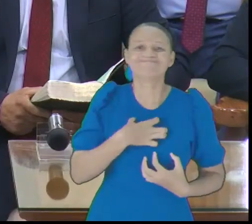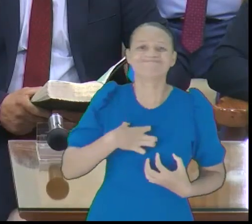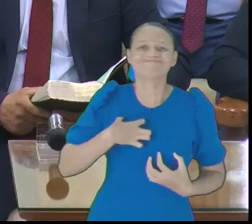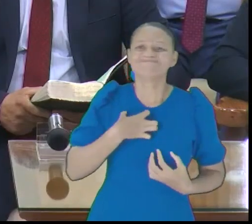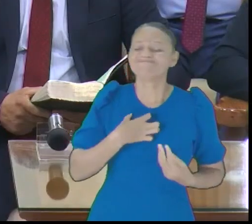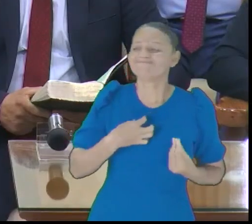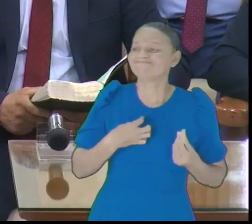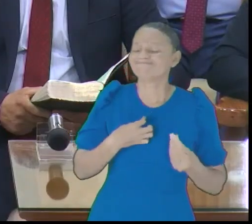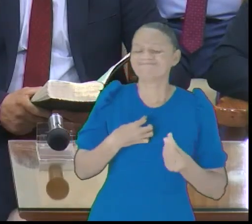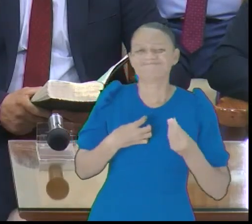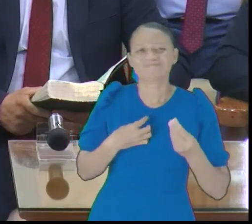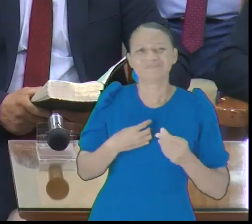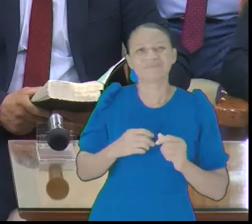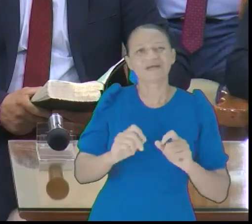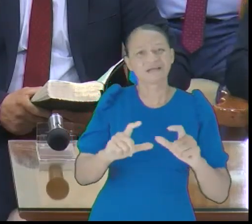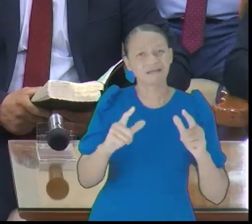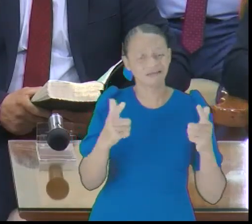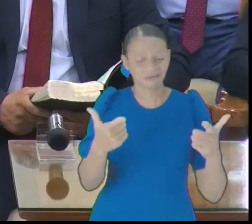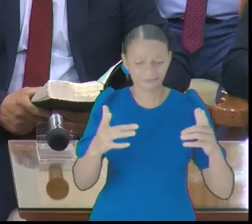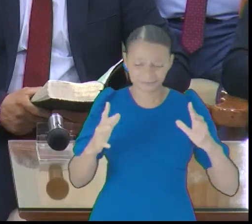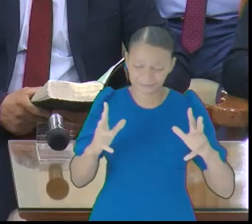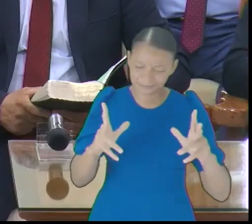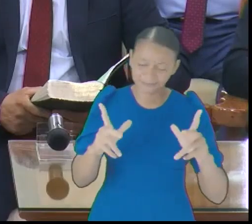E é claro que todo homem